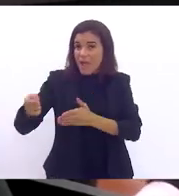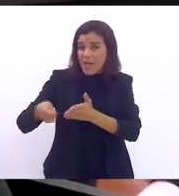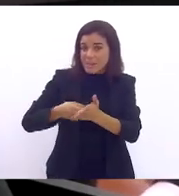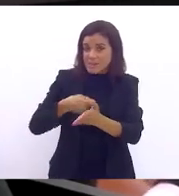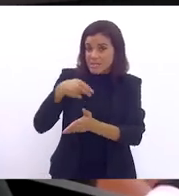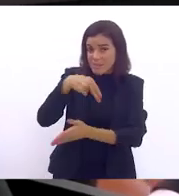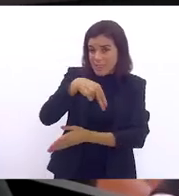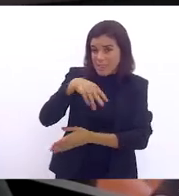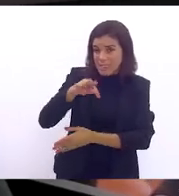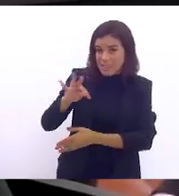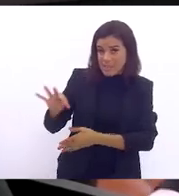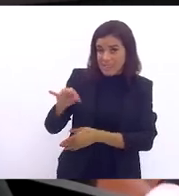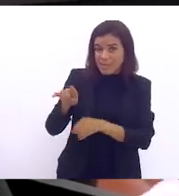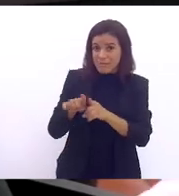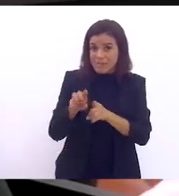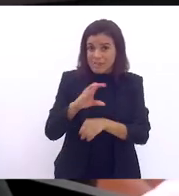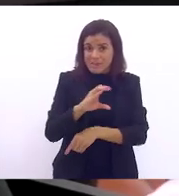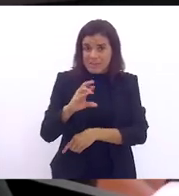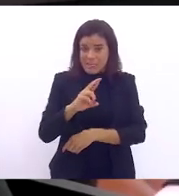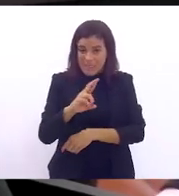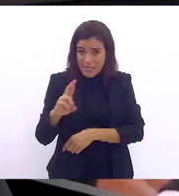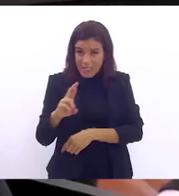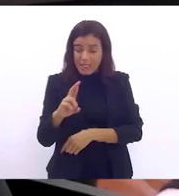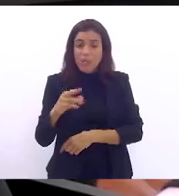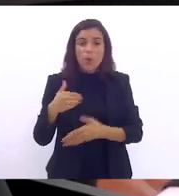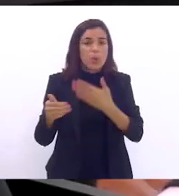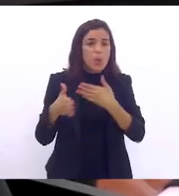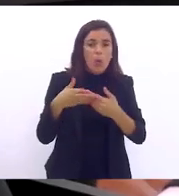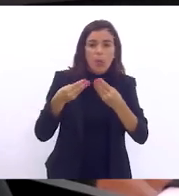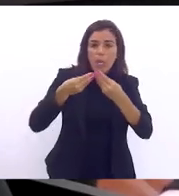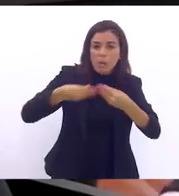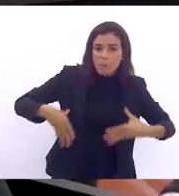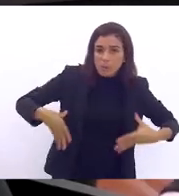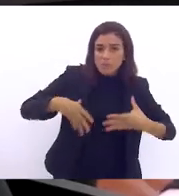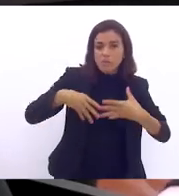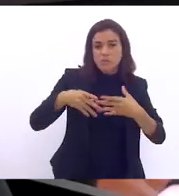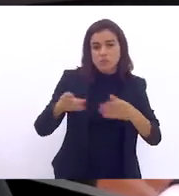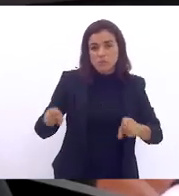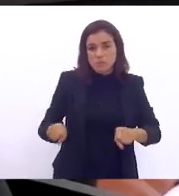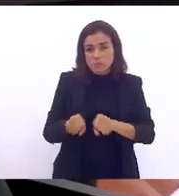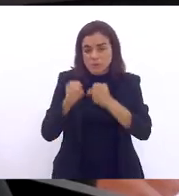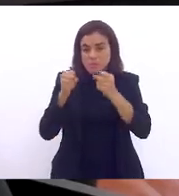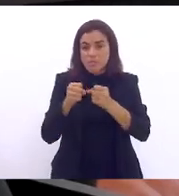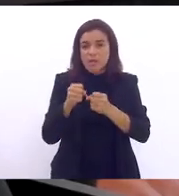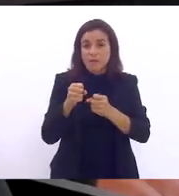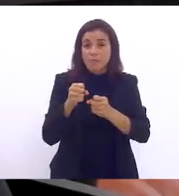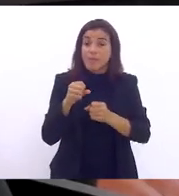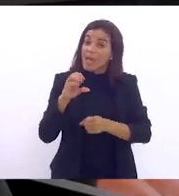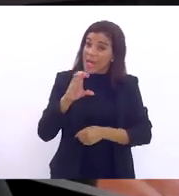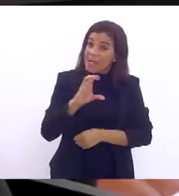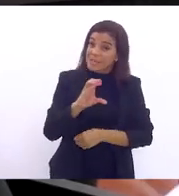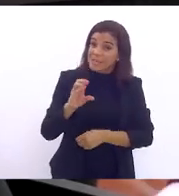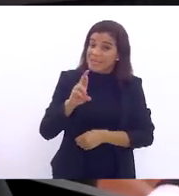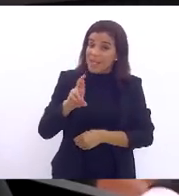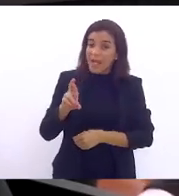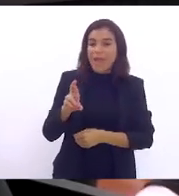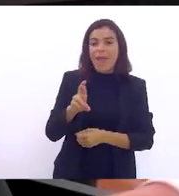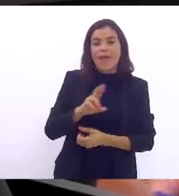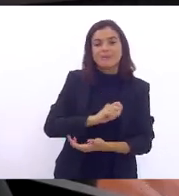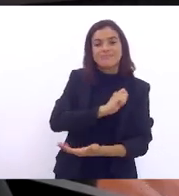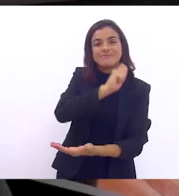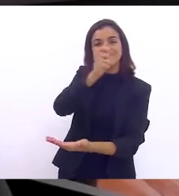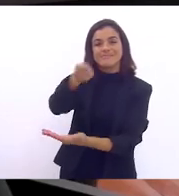ntt e pela CCR que qualquer tipo de prejuízo ou perda com o free a CCR é compensada no